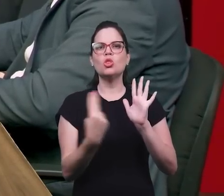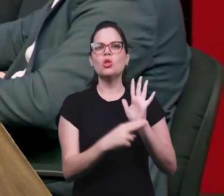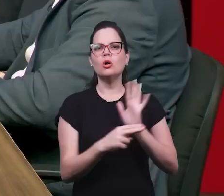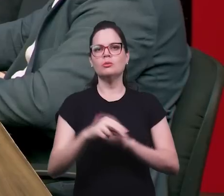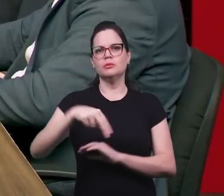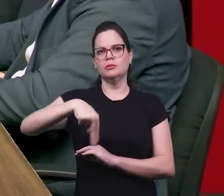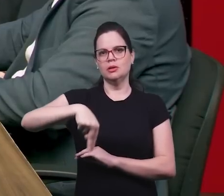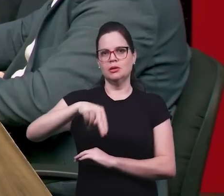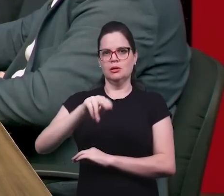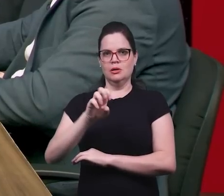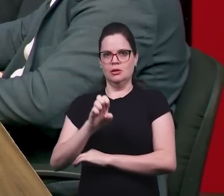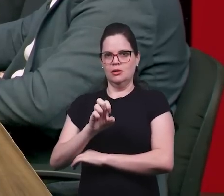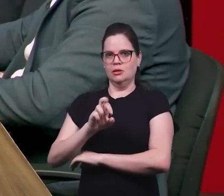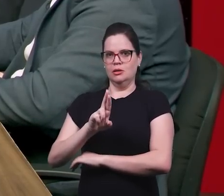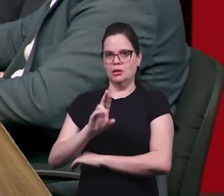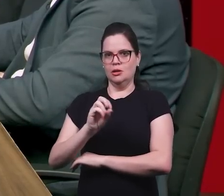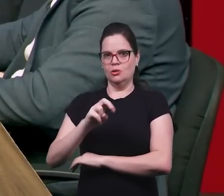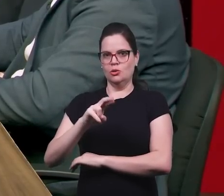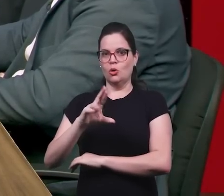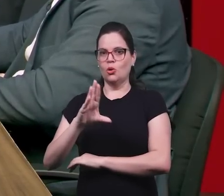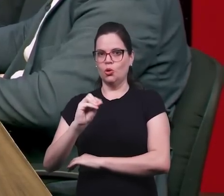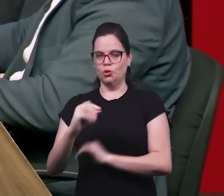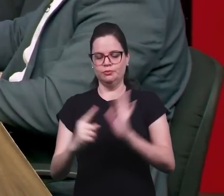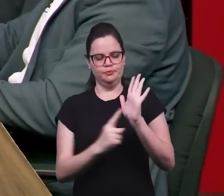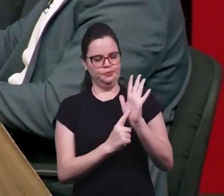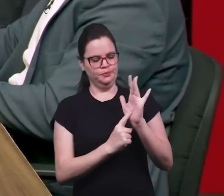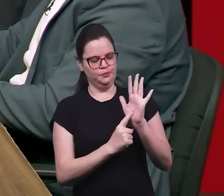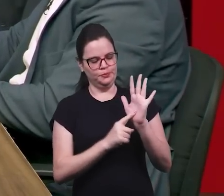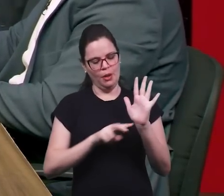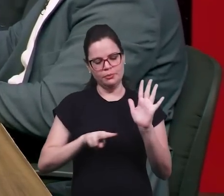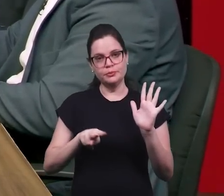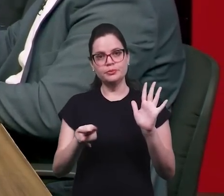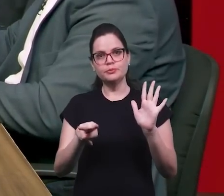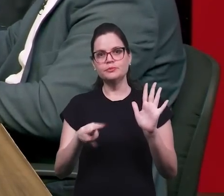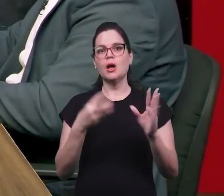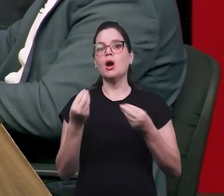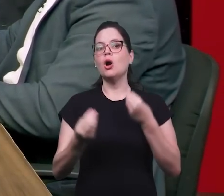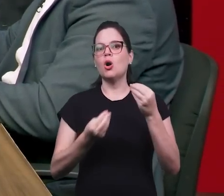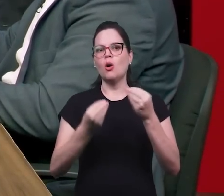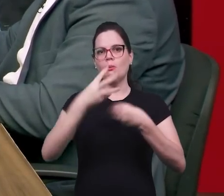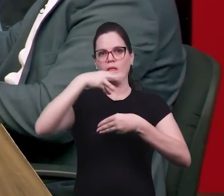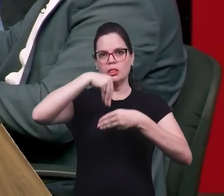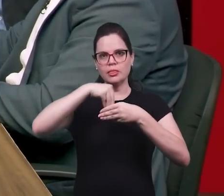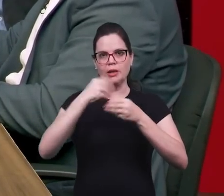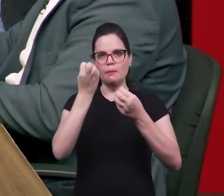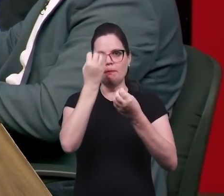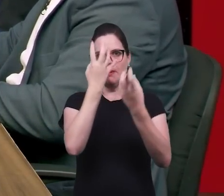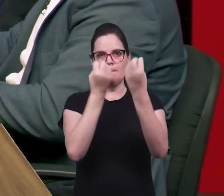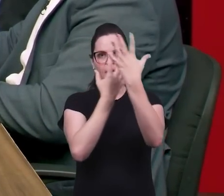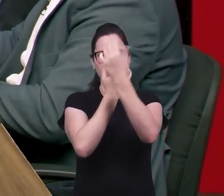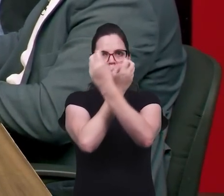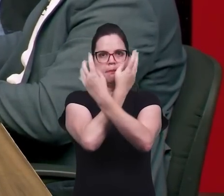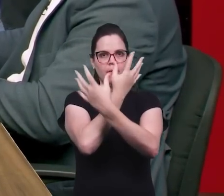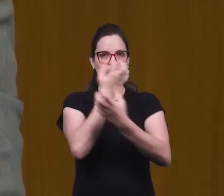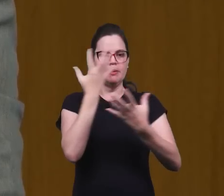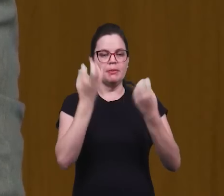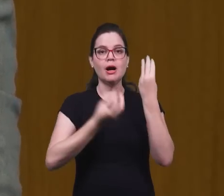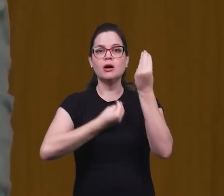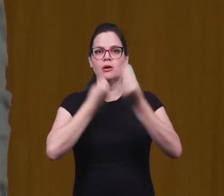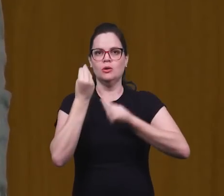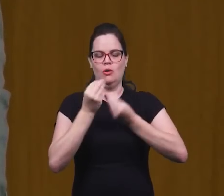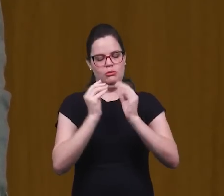musicais, como é que isso tudo funciona? É interessante isso, porque quando nós falamos de tudo que está na